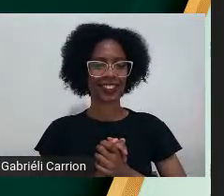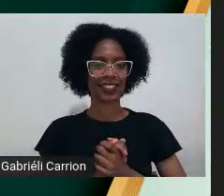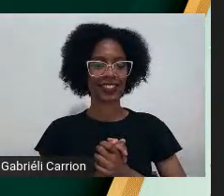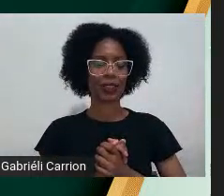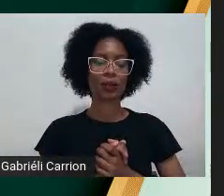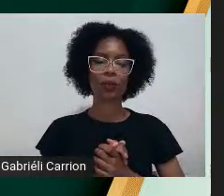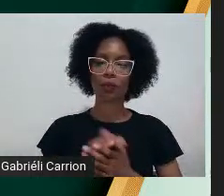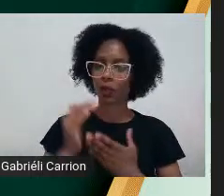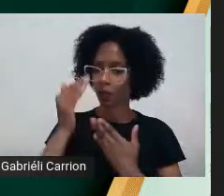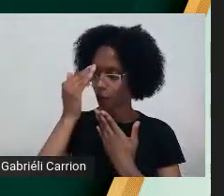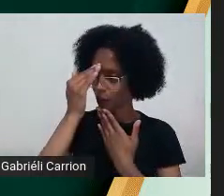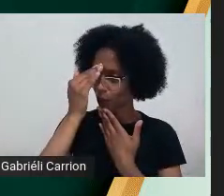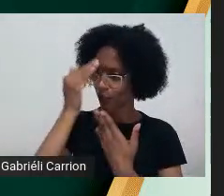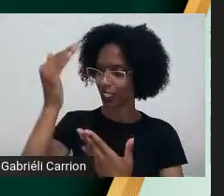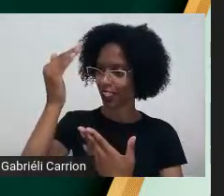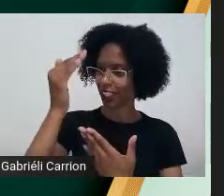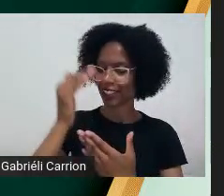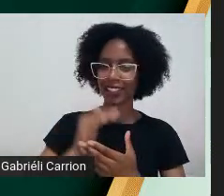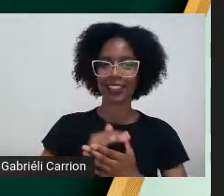Obrigado.